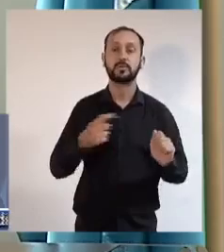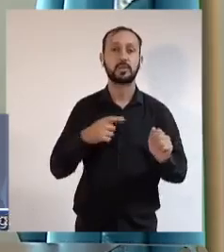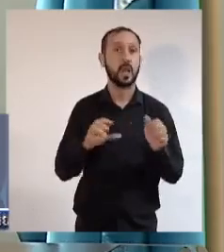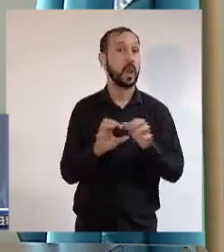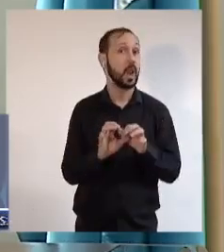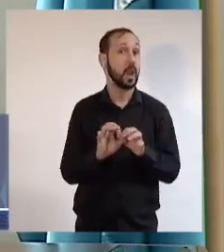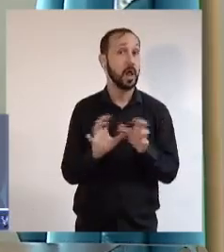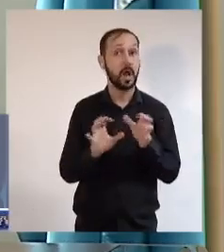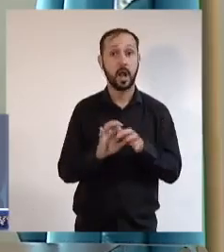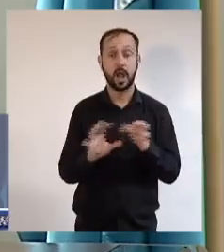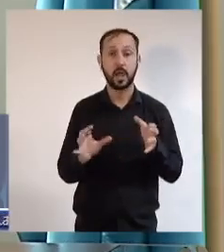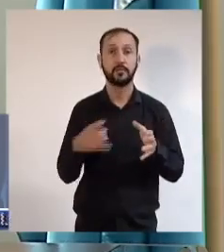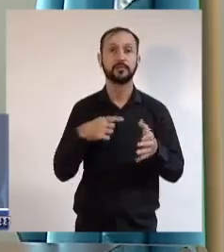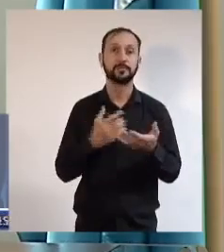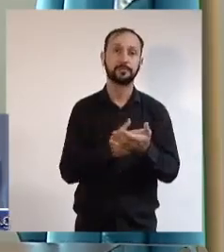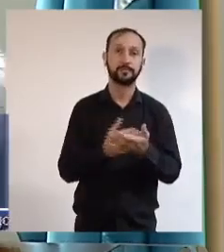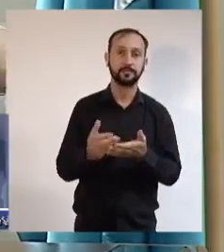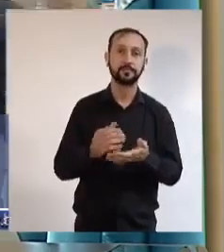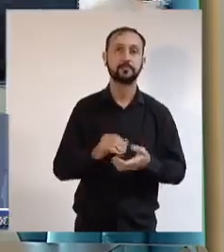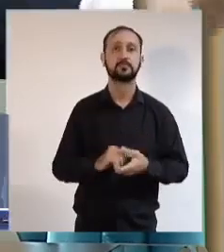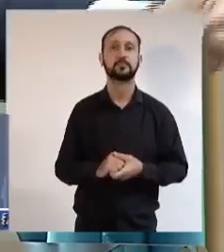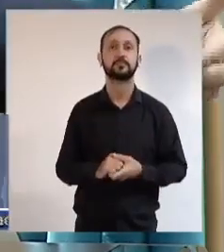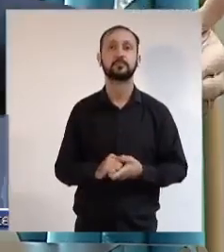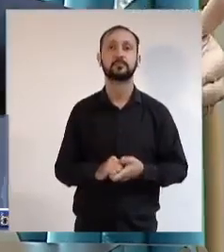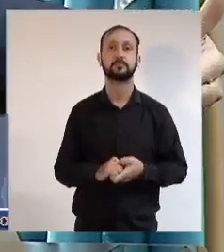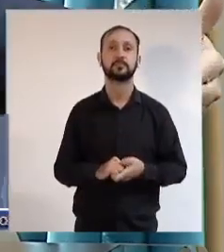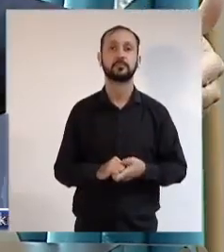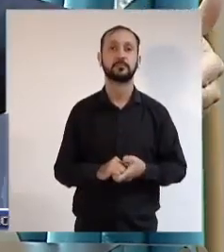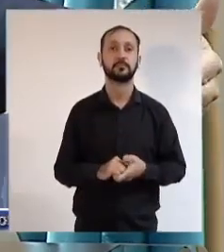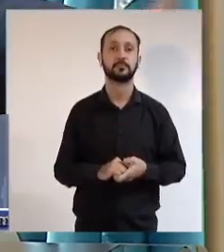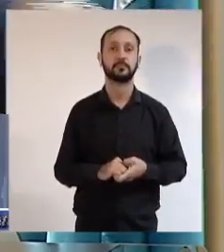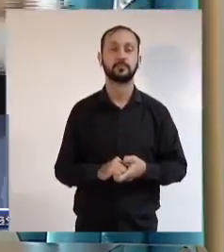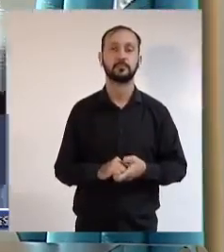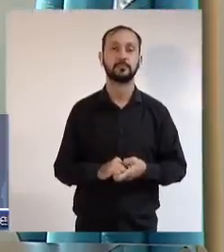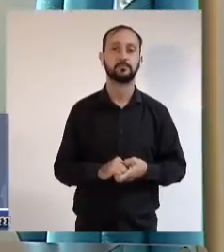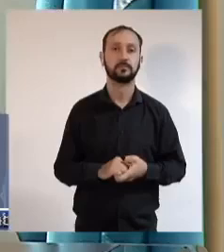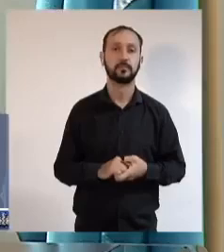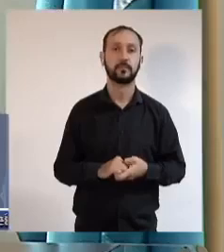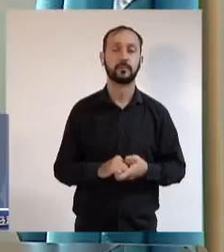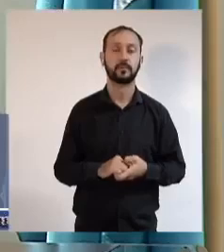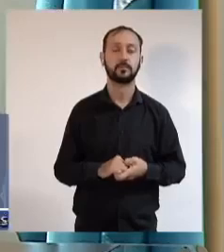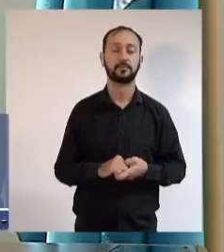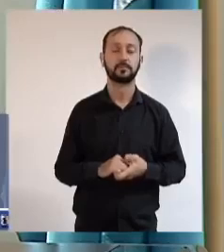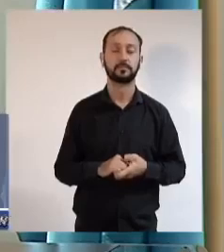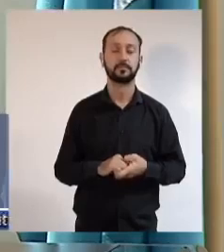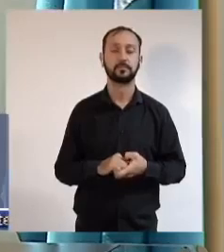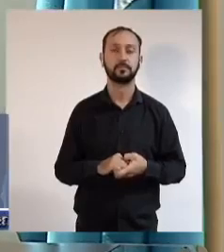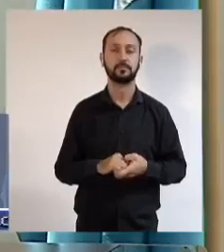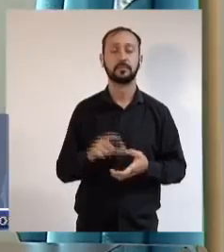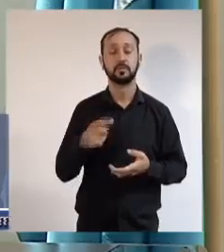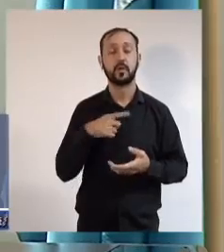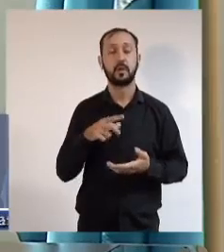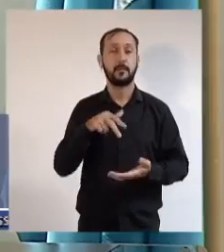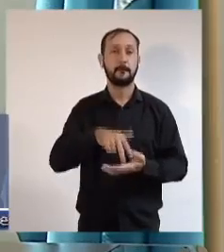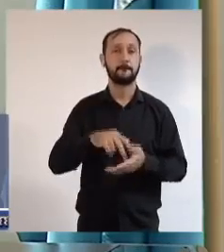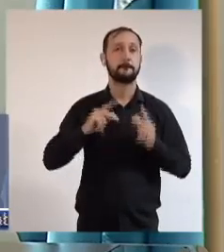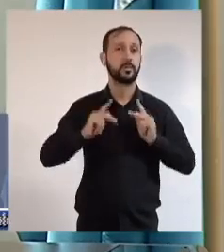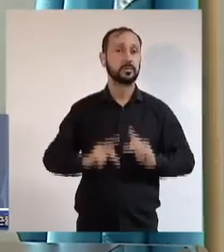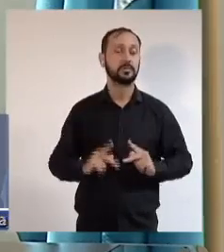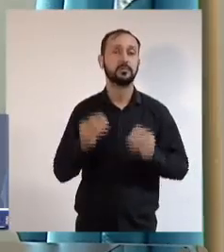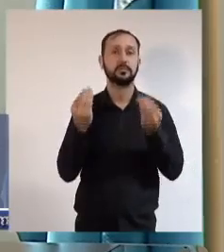livre iniciativa colocar a sua posição em relação